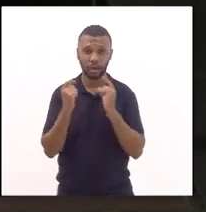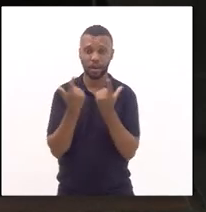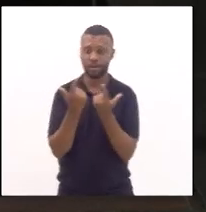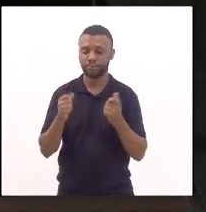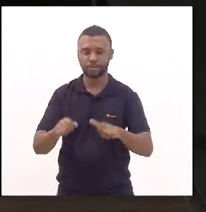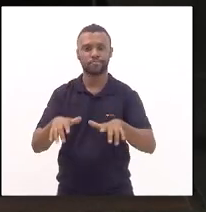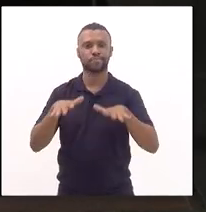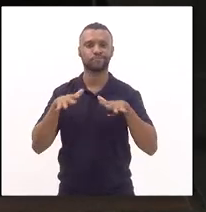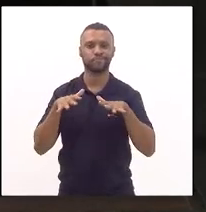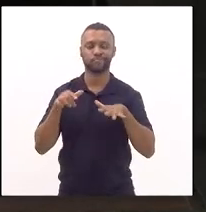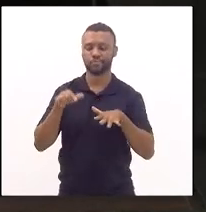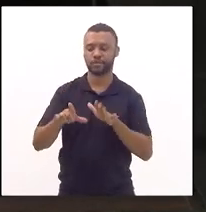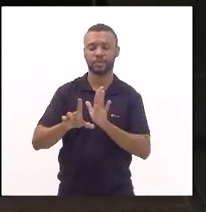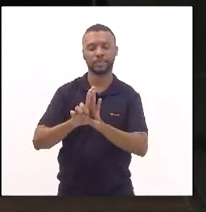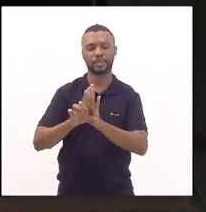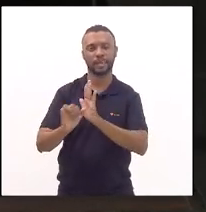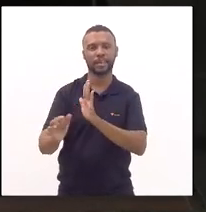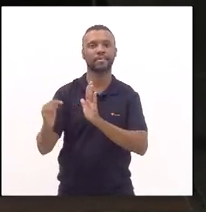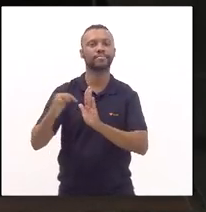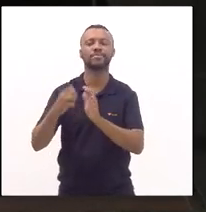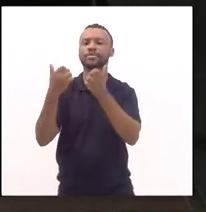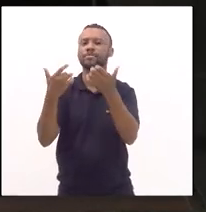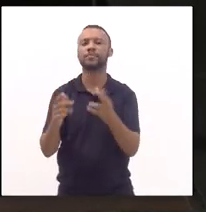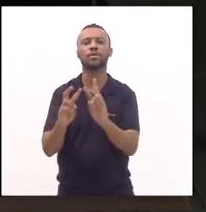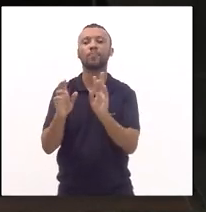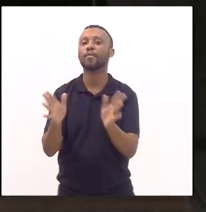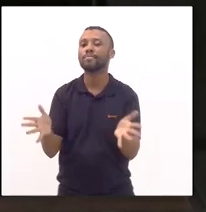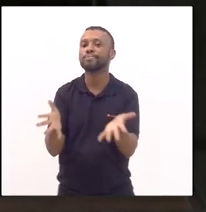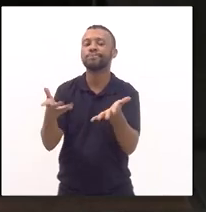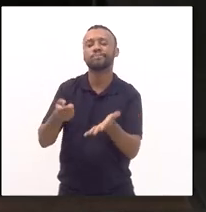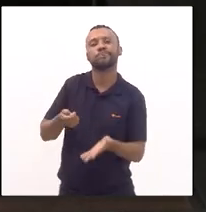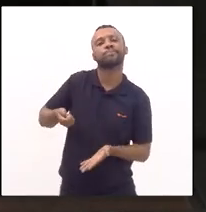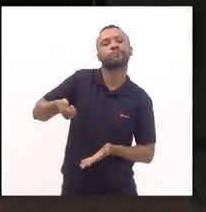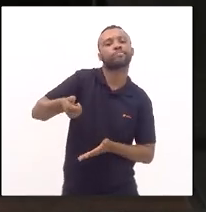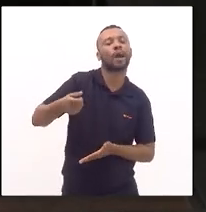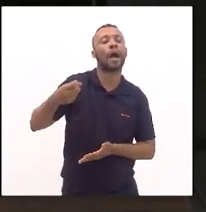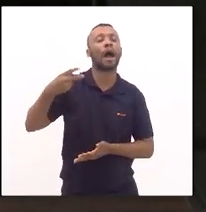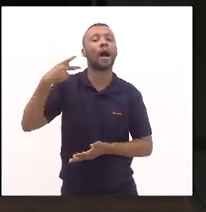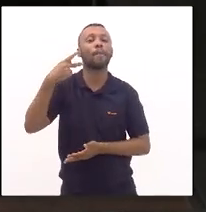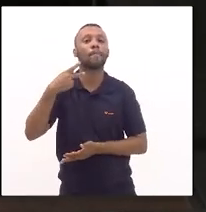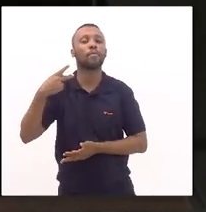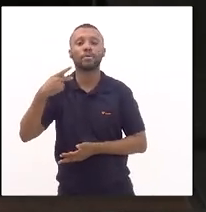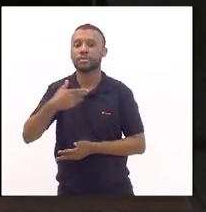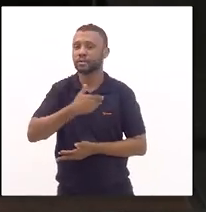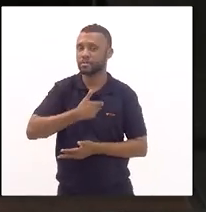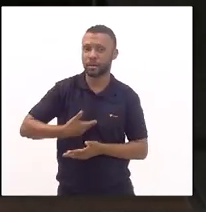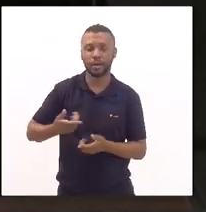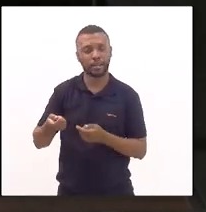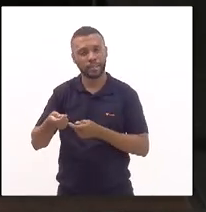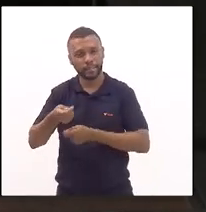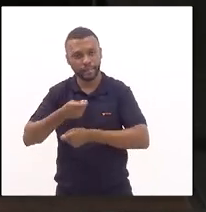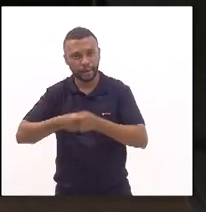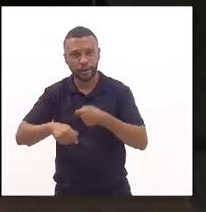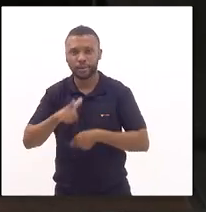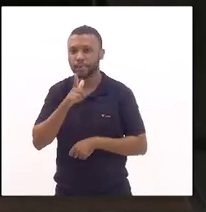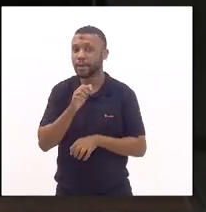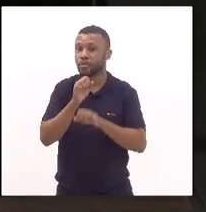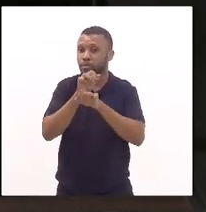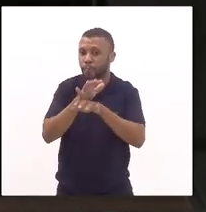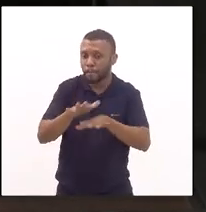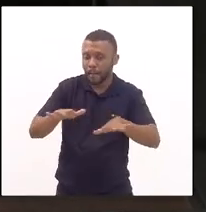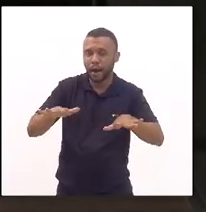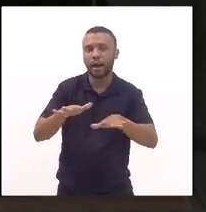parlamento, esta lei que fala do incentivo à política estadual da economia do mar contou